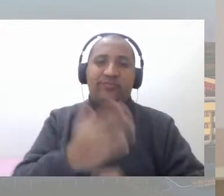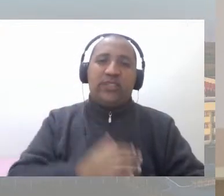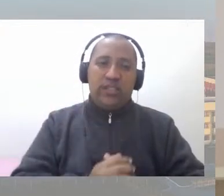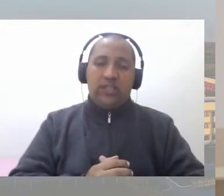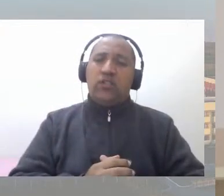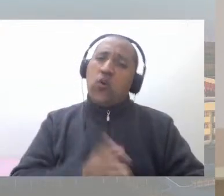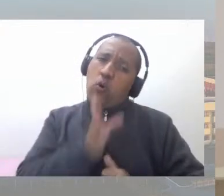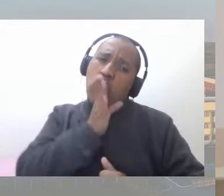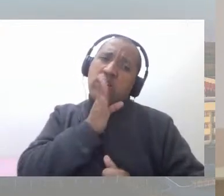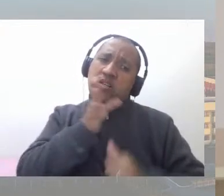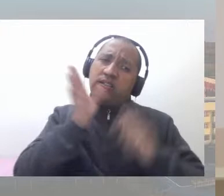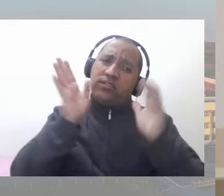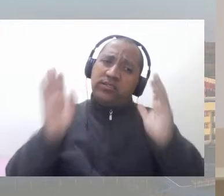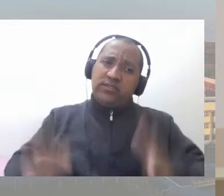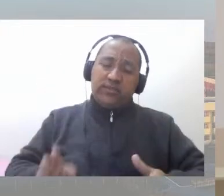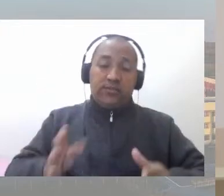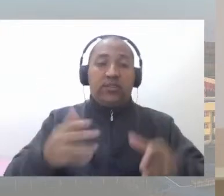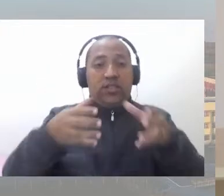conhecimento,